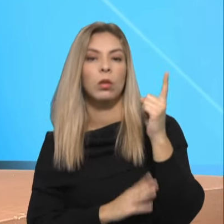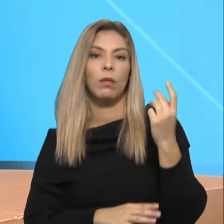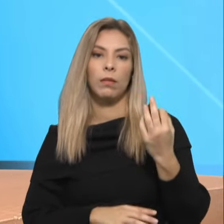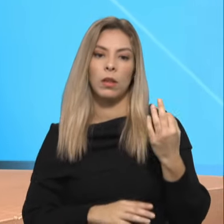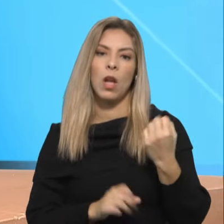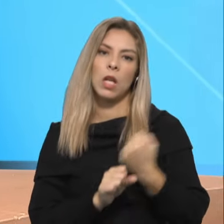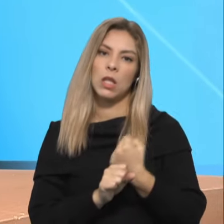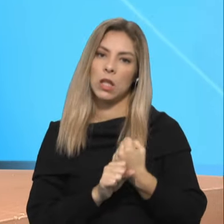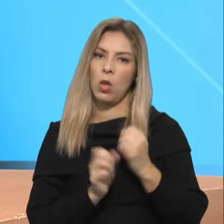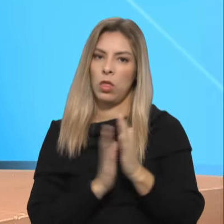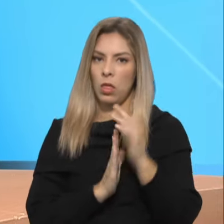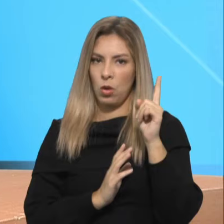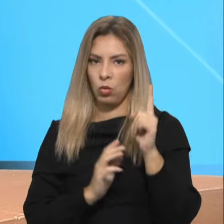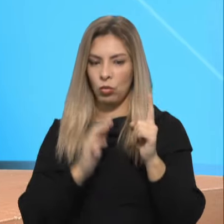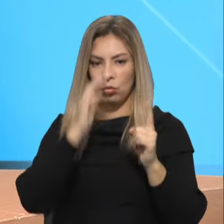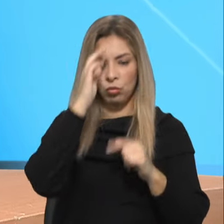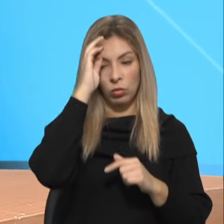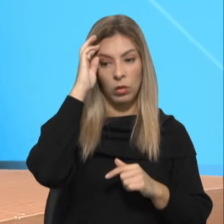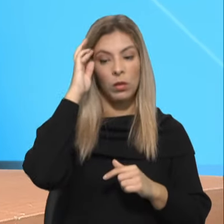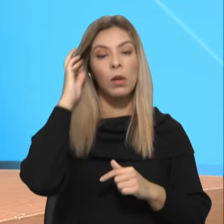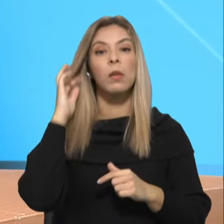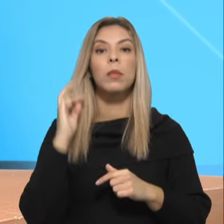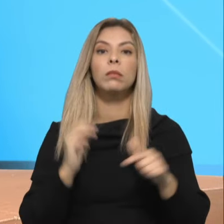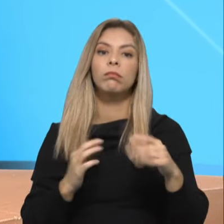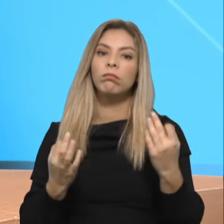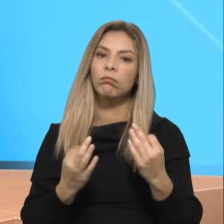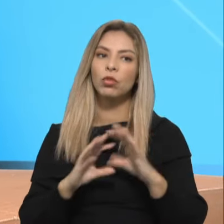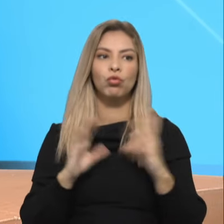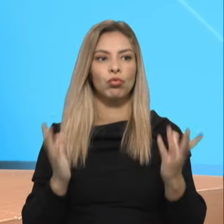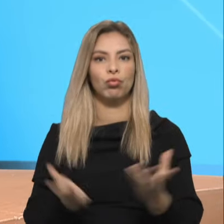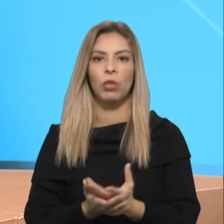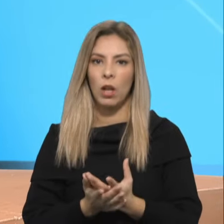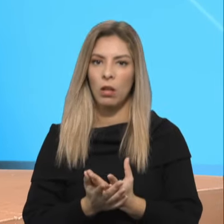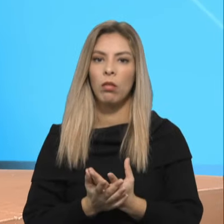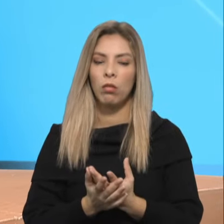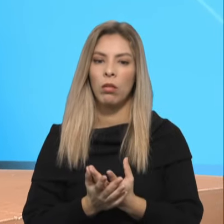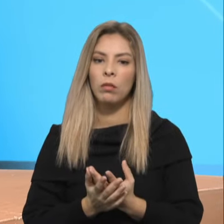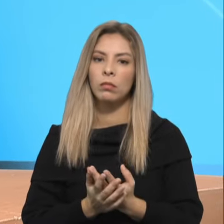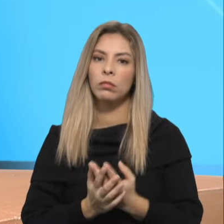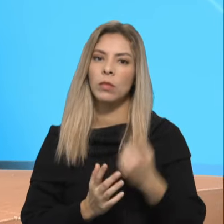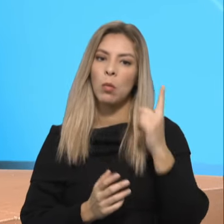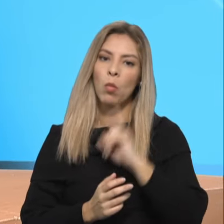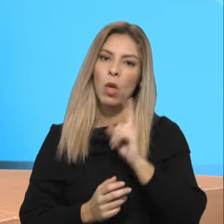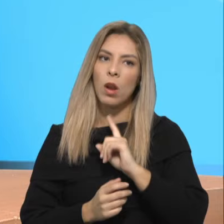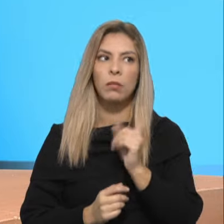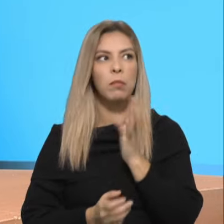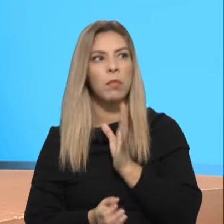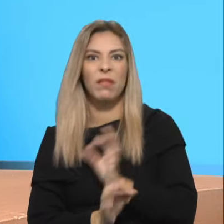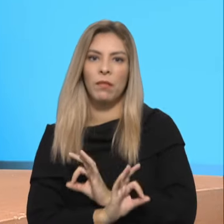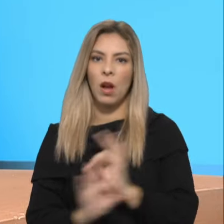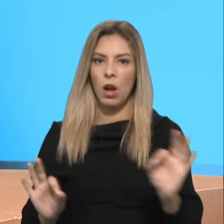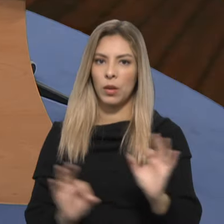Deus. Então nós também vemos em Maria alguém cuja santidade a torna uma mulher ainda mais perfeita, ainda mais